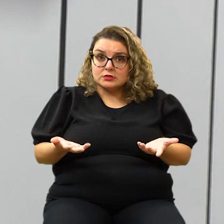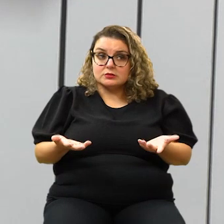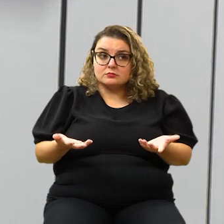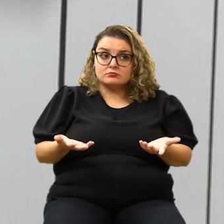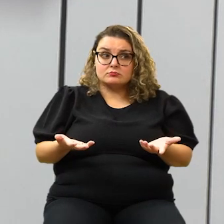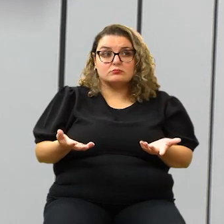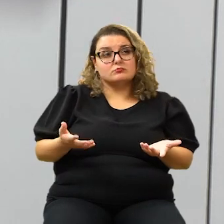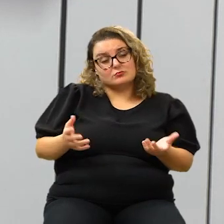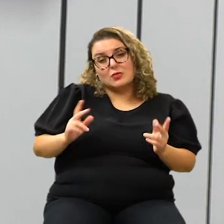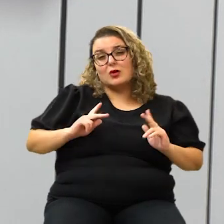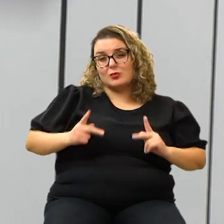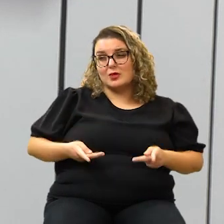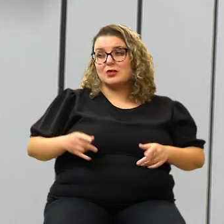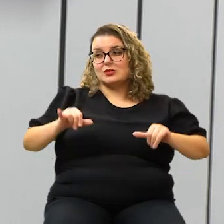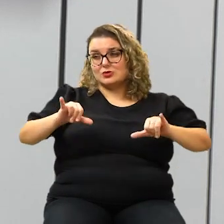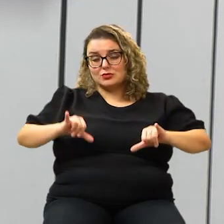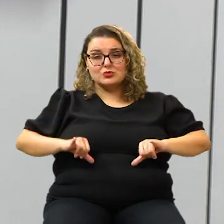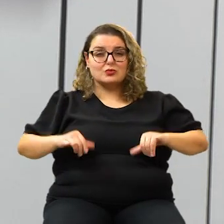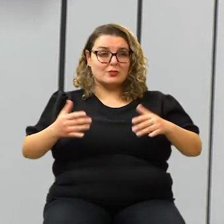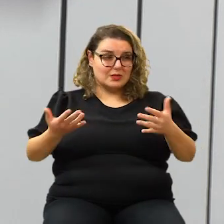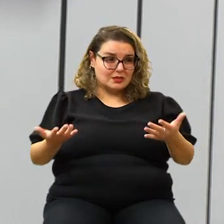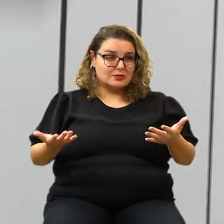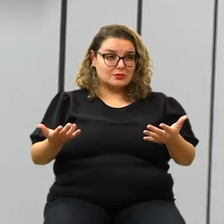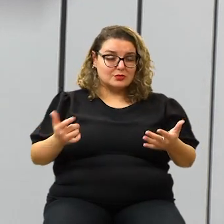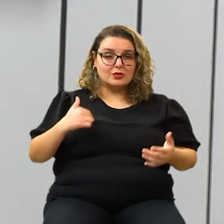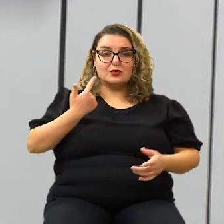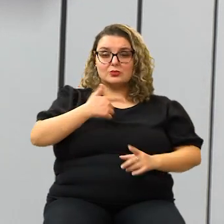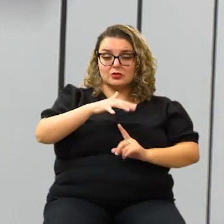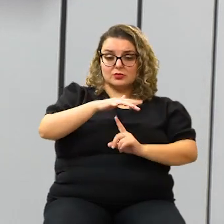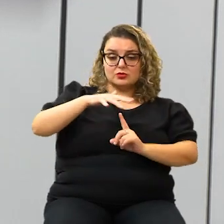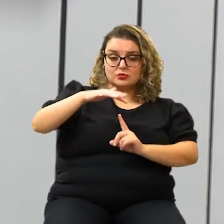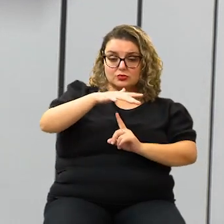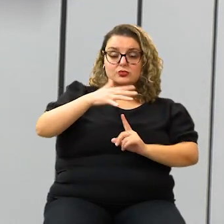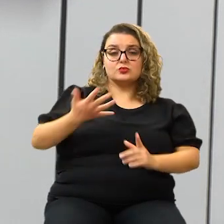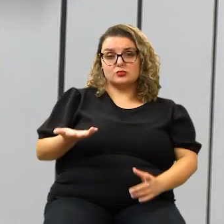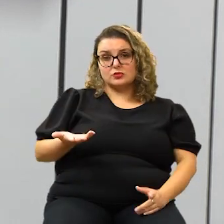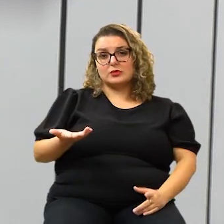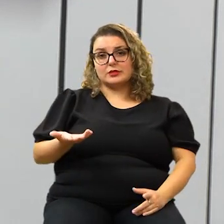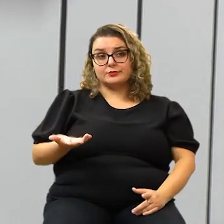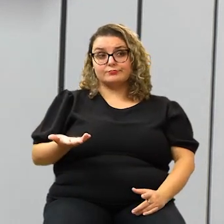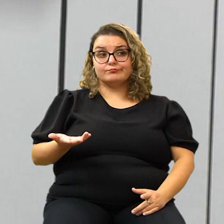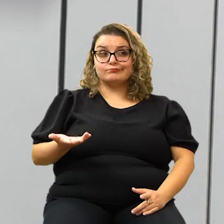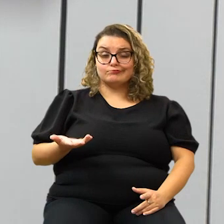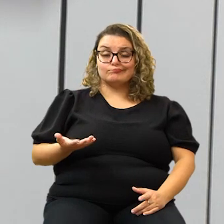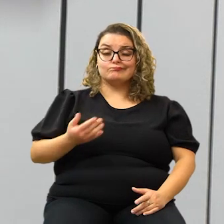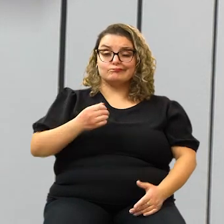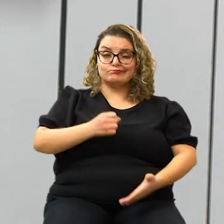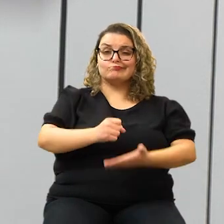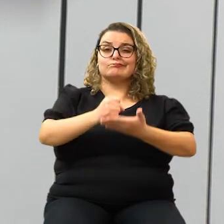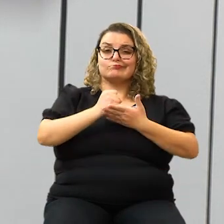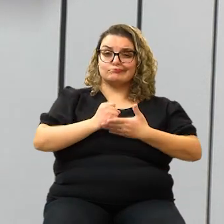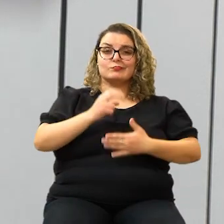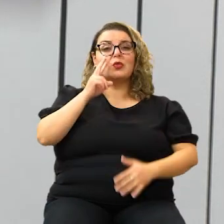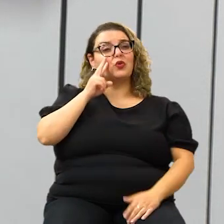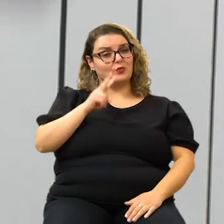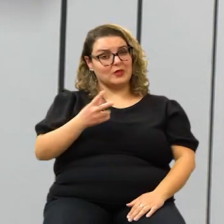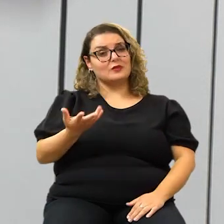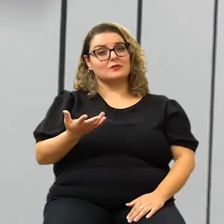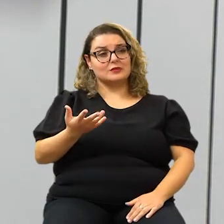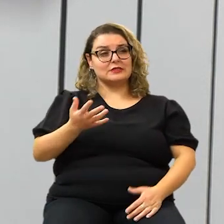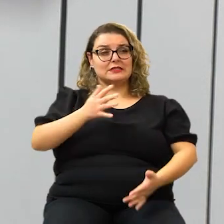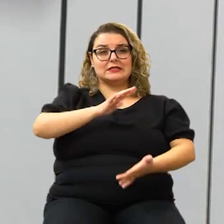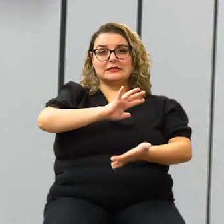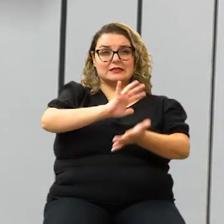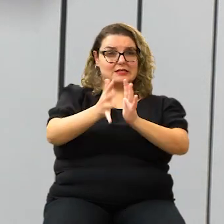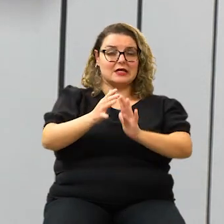humano acaba sofrendo bastante e o nosso meio ambiente também, que sempre está pedindo socorro. A gente está vendo aí as catástrofes,